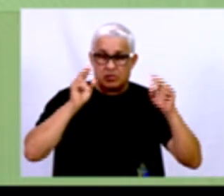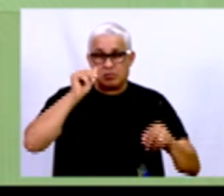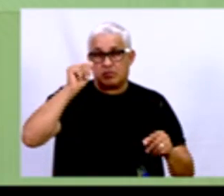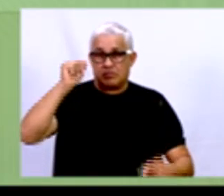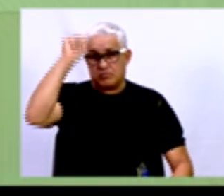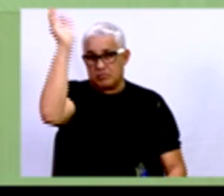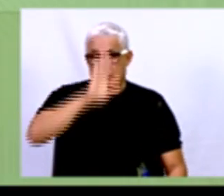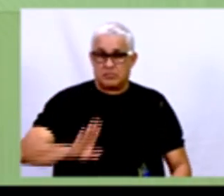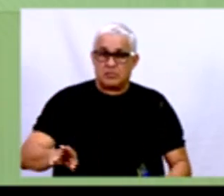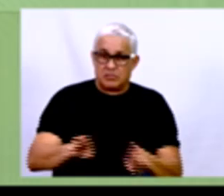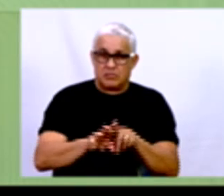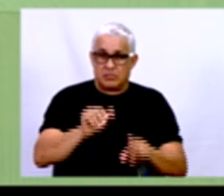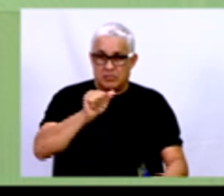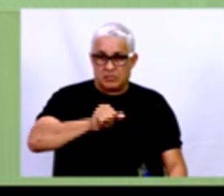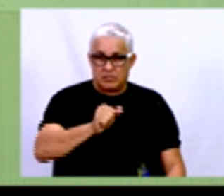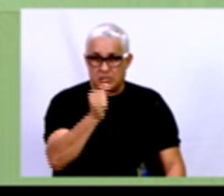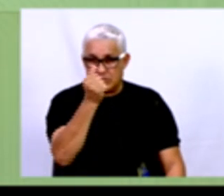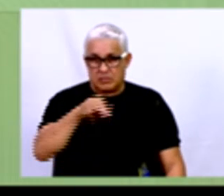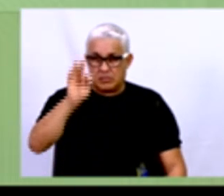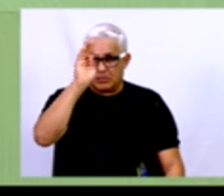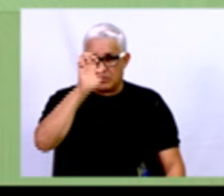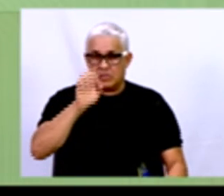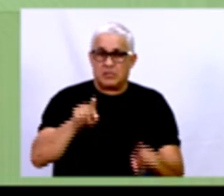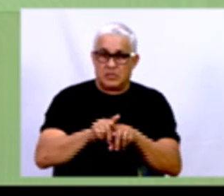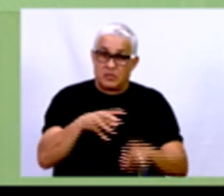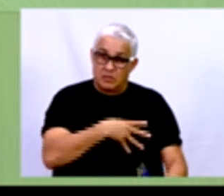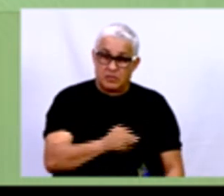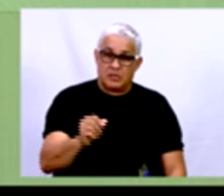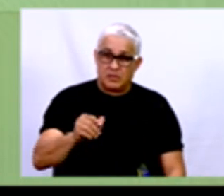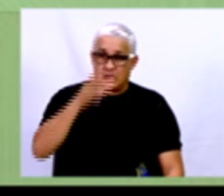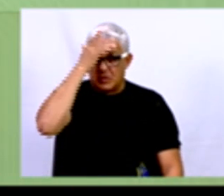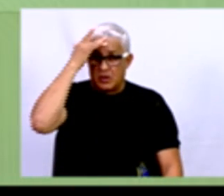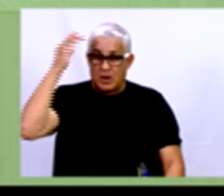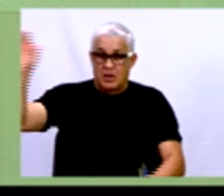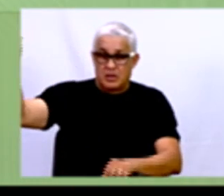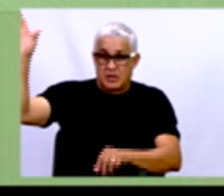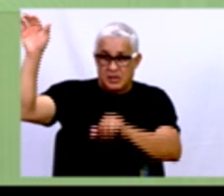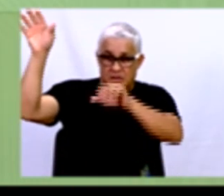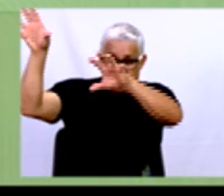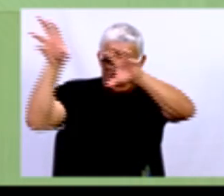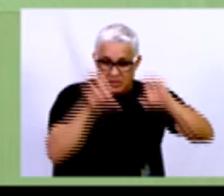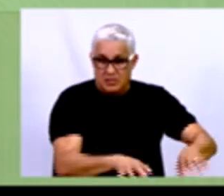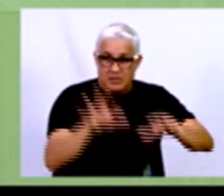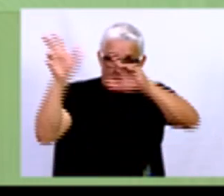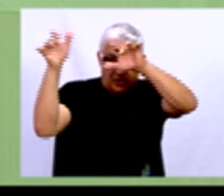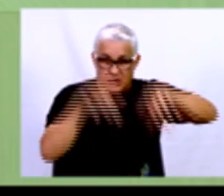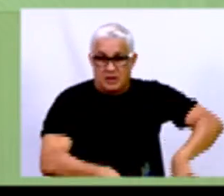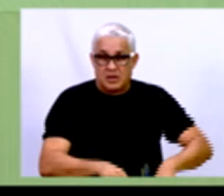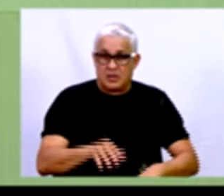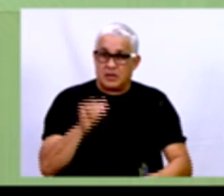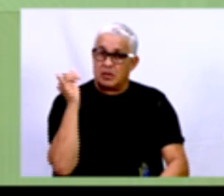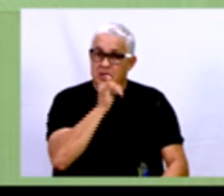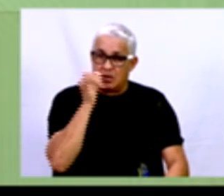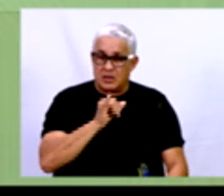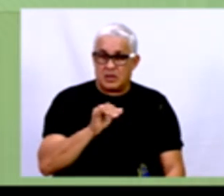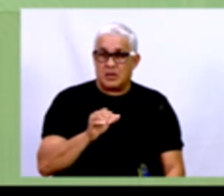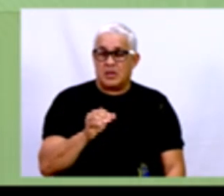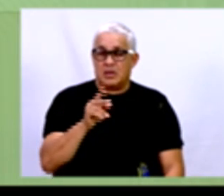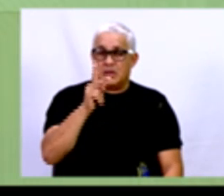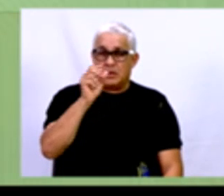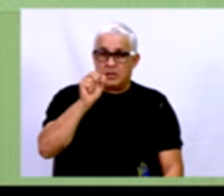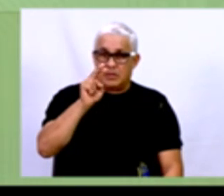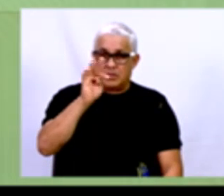da arte. Filho de imigrantes italianos, Cândido Portinari nasceu no dia 30 de dezembro